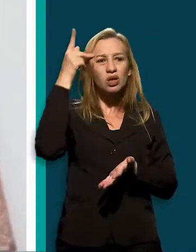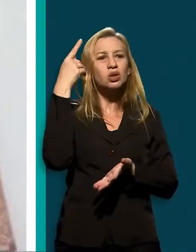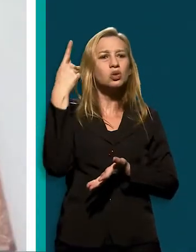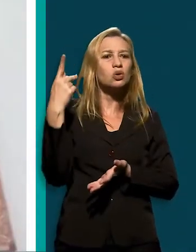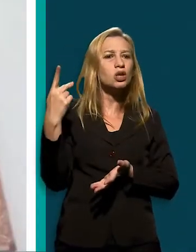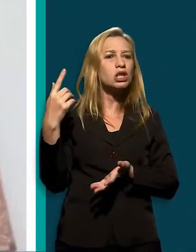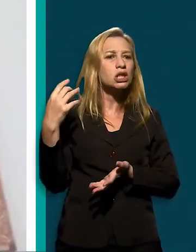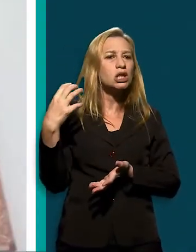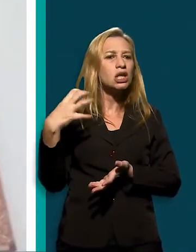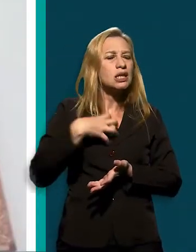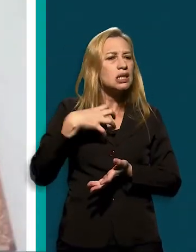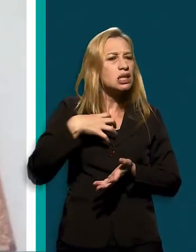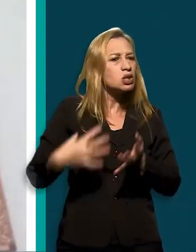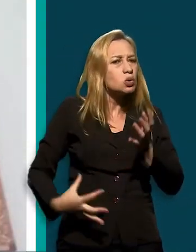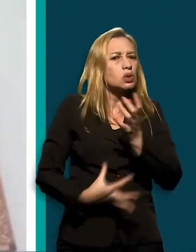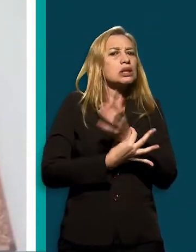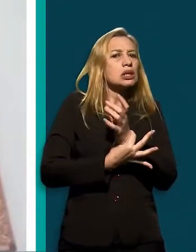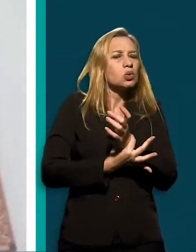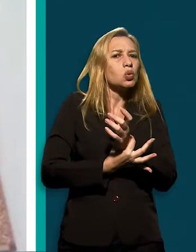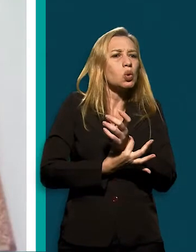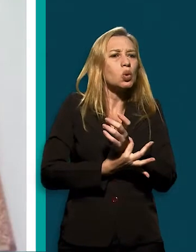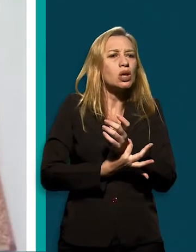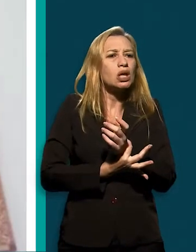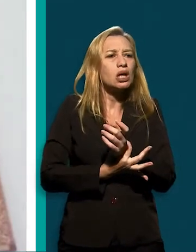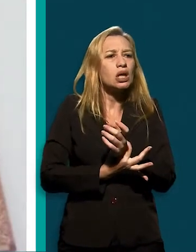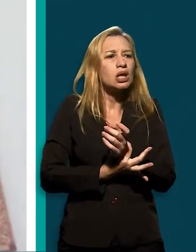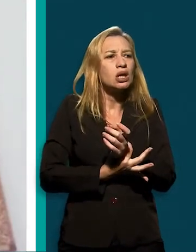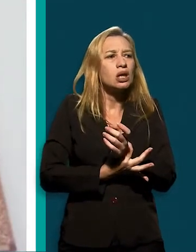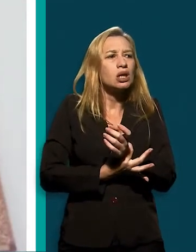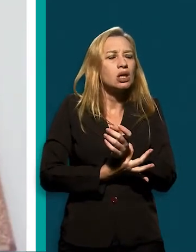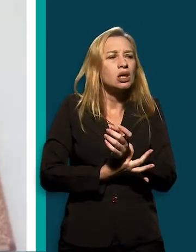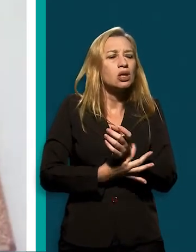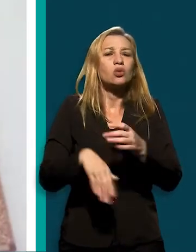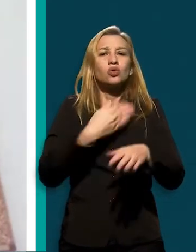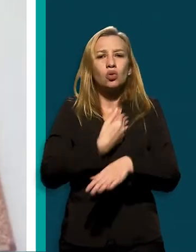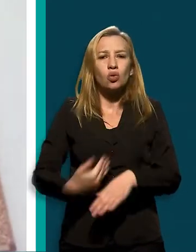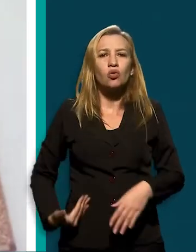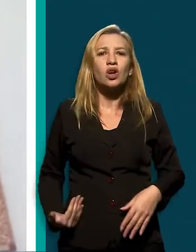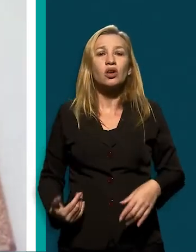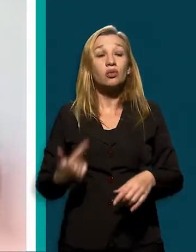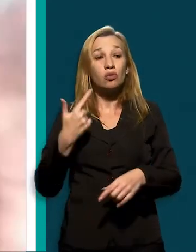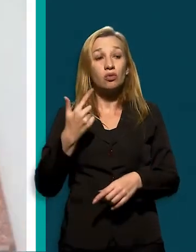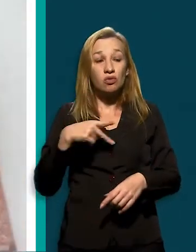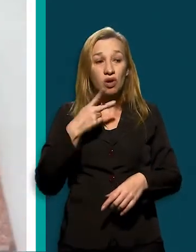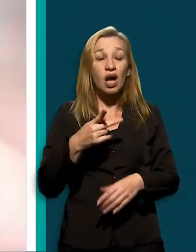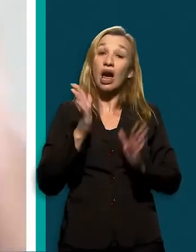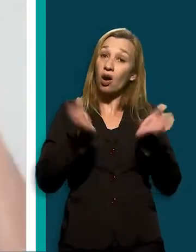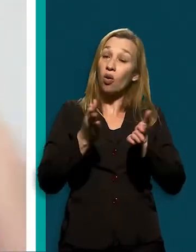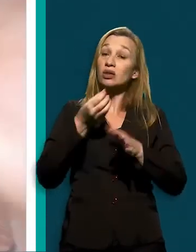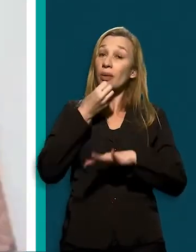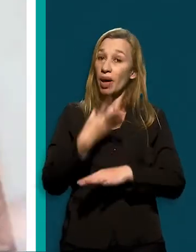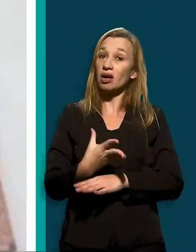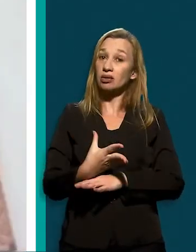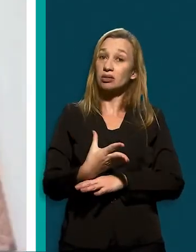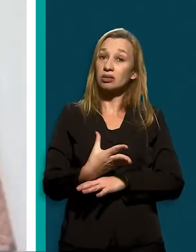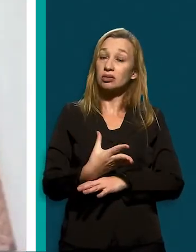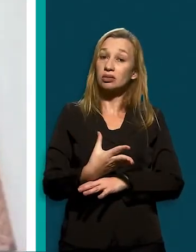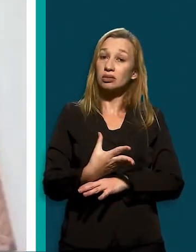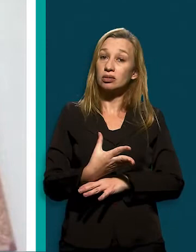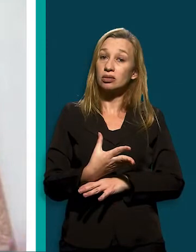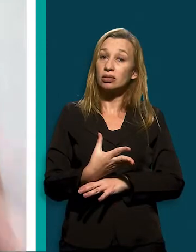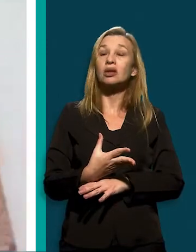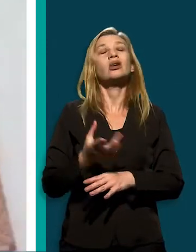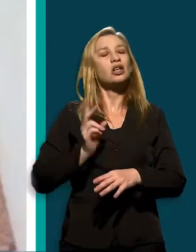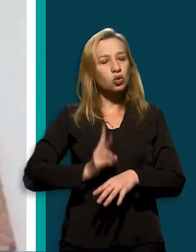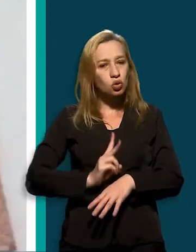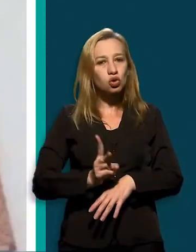as pessoas se sintam seguras e que as autoridades, olha, agora está tudo bem, né?